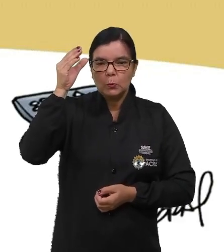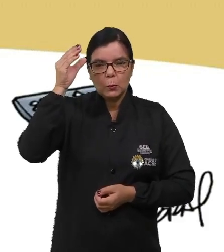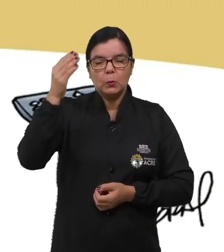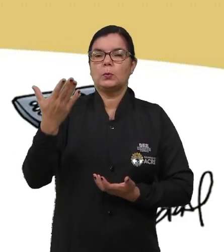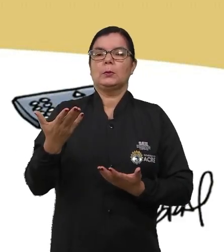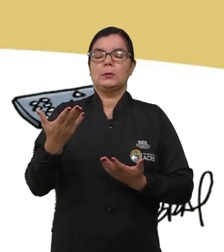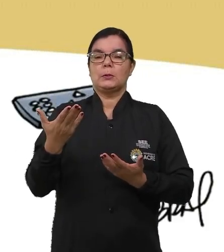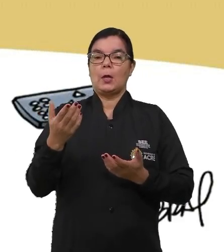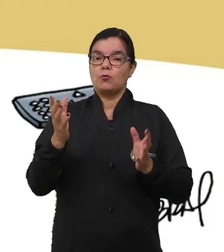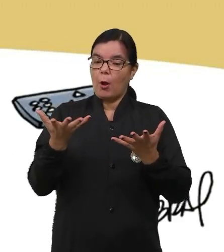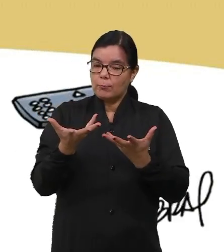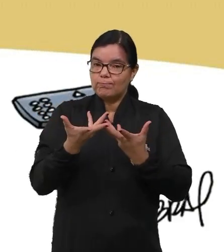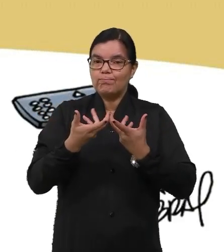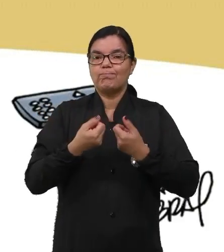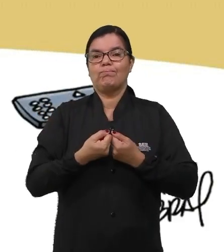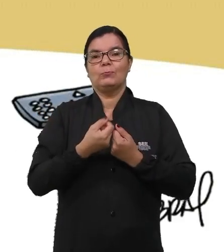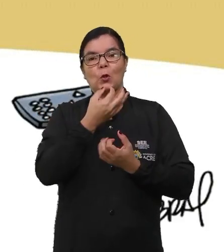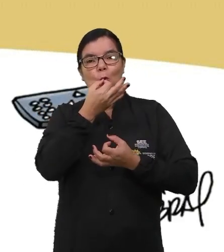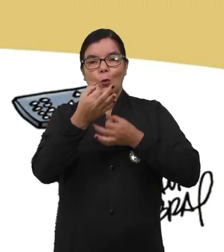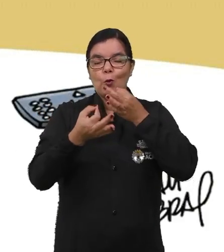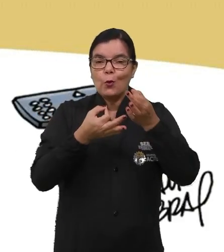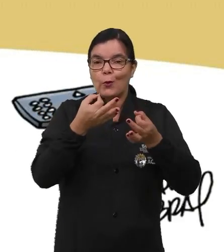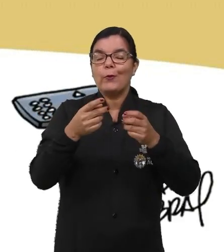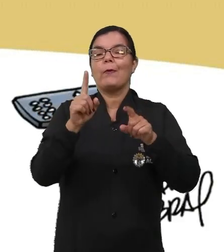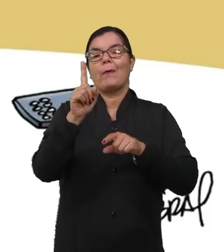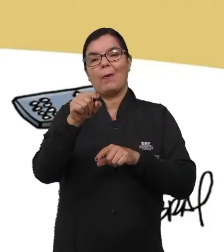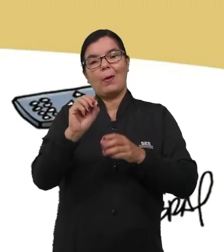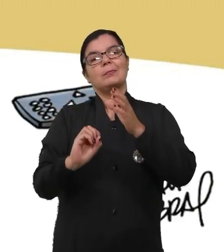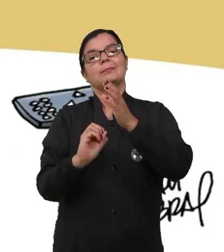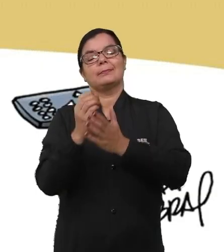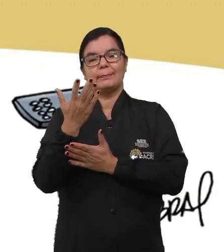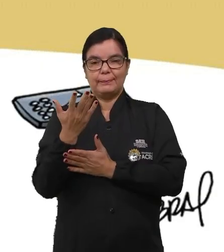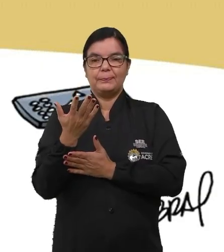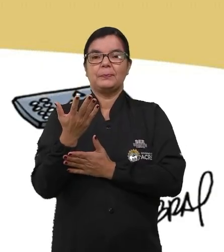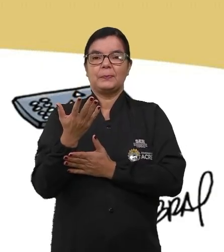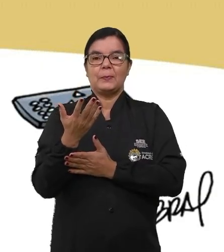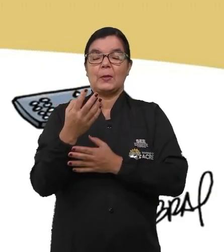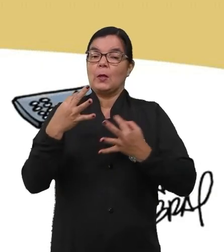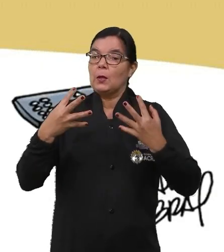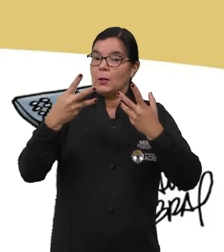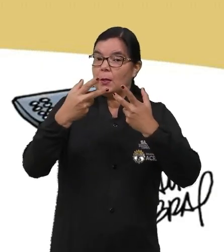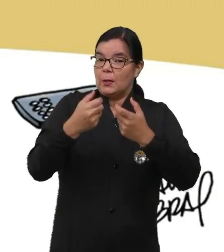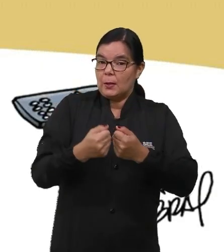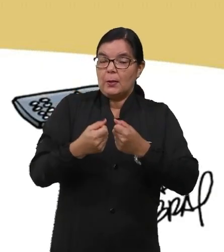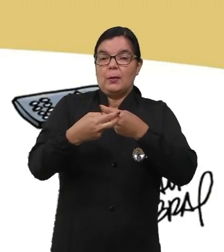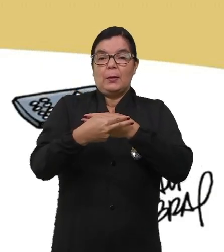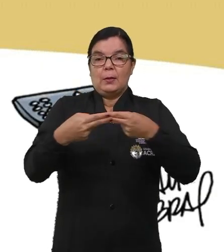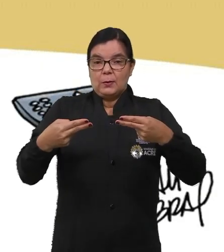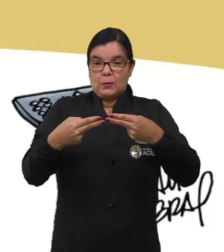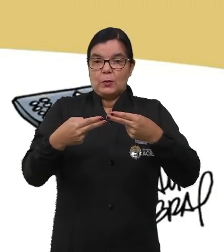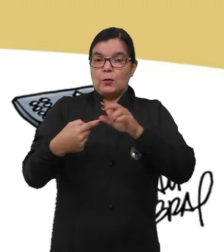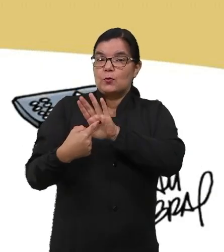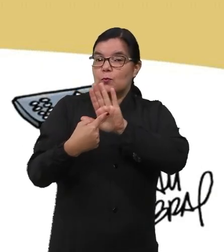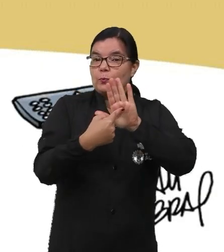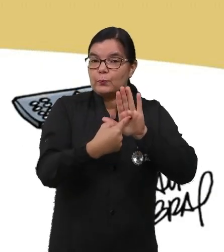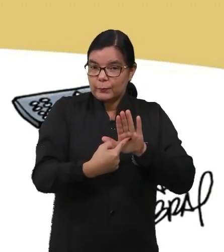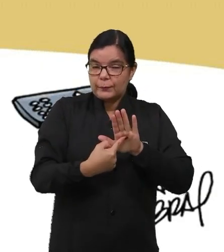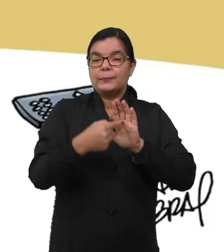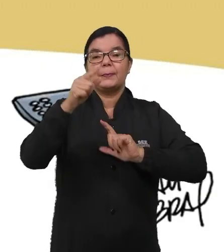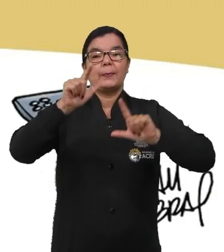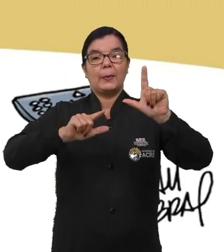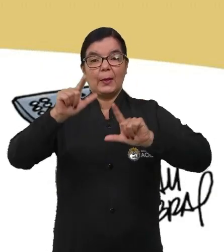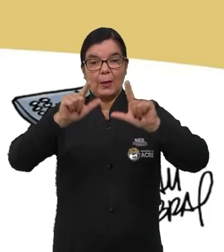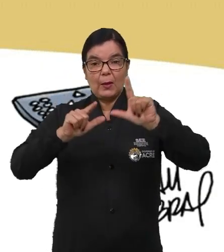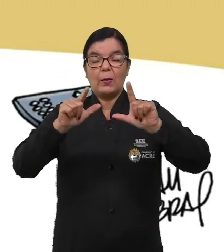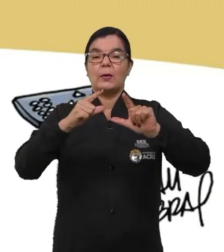tem a capacidade crítica, então é isso que acontece. Todos os produtos que serão comercializados, você